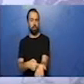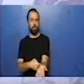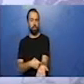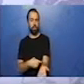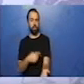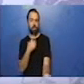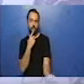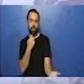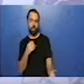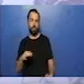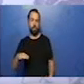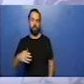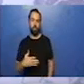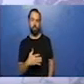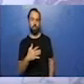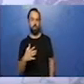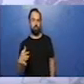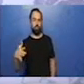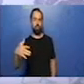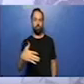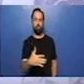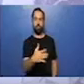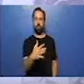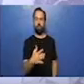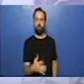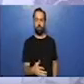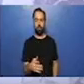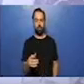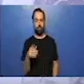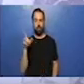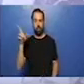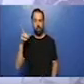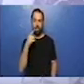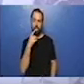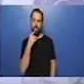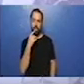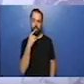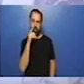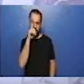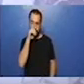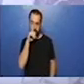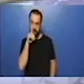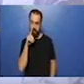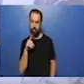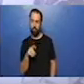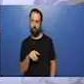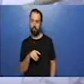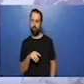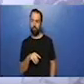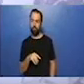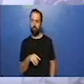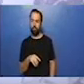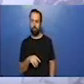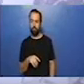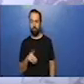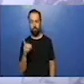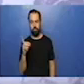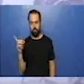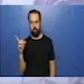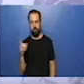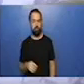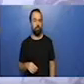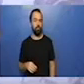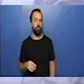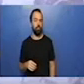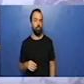locomotora. É esse amarelado. Novamente, células vermelhas do sangue, glóbulos vermelhos. Esse